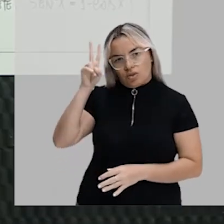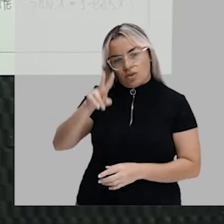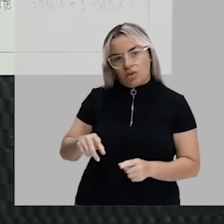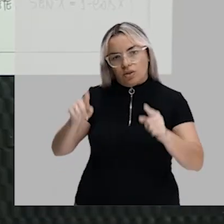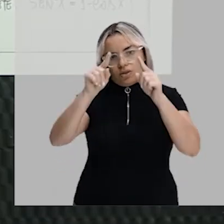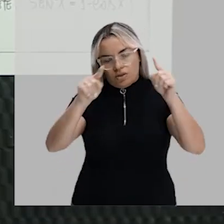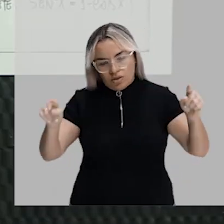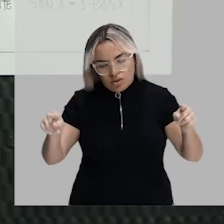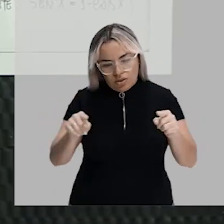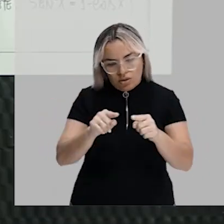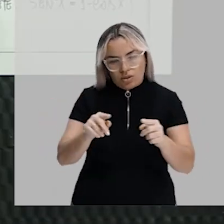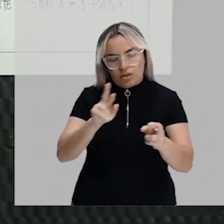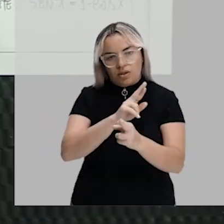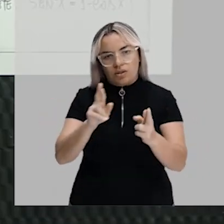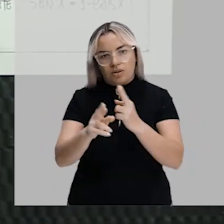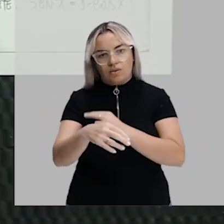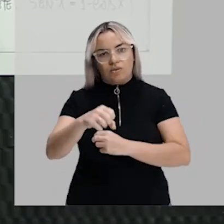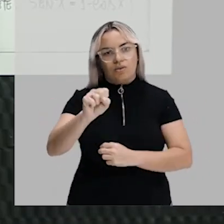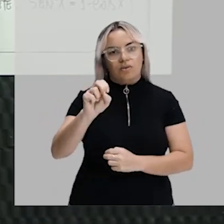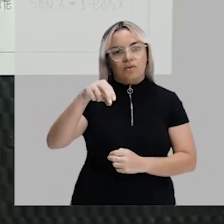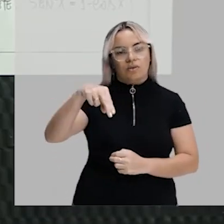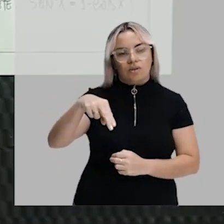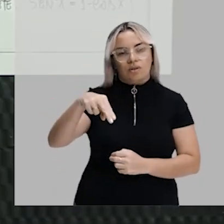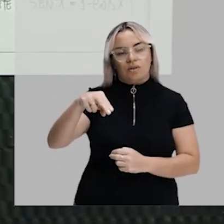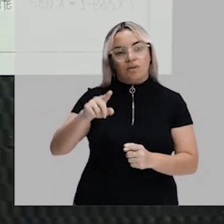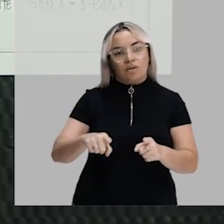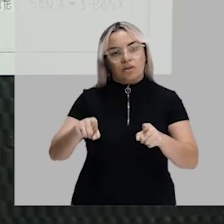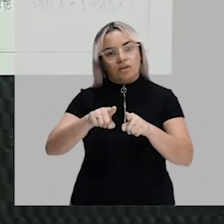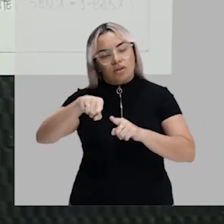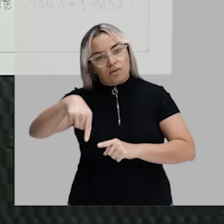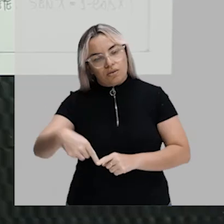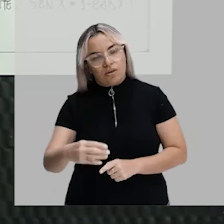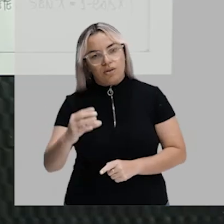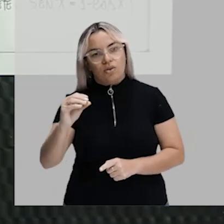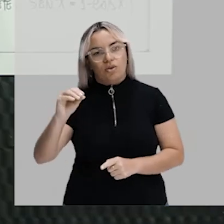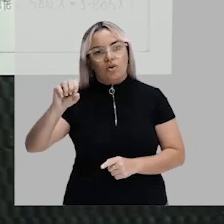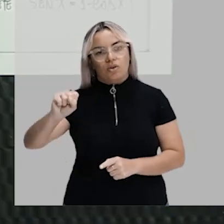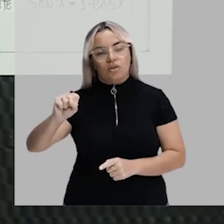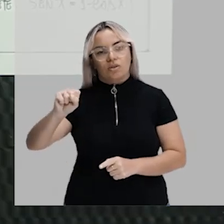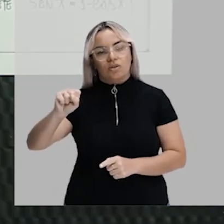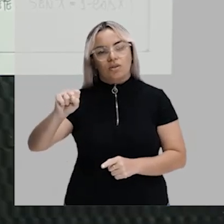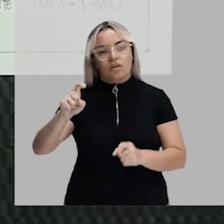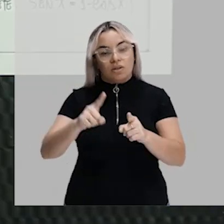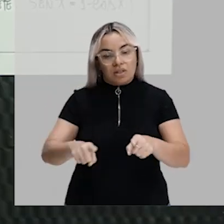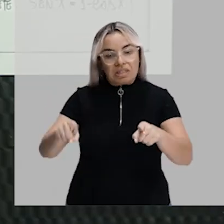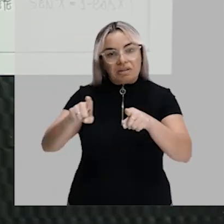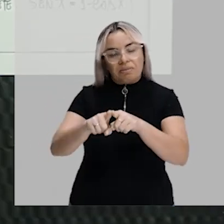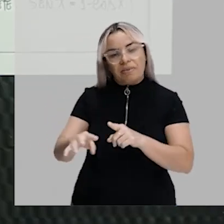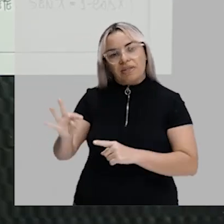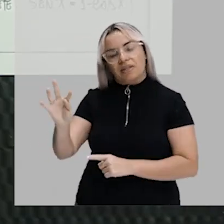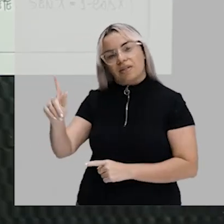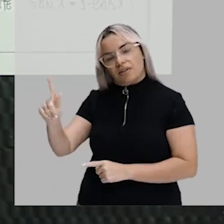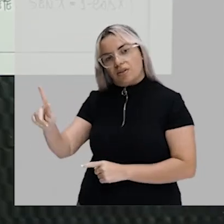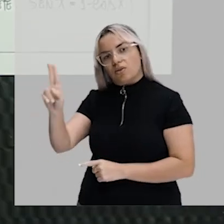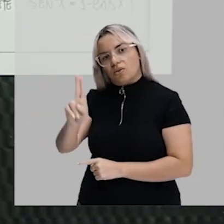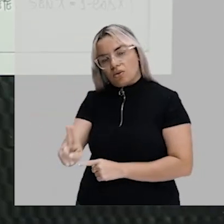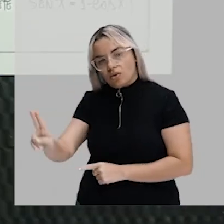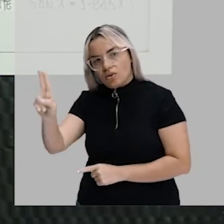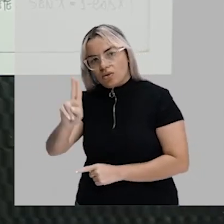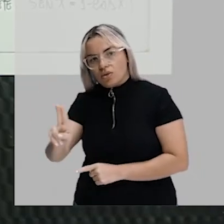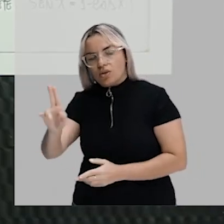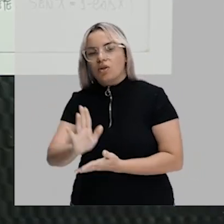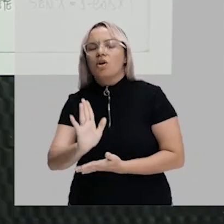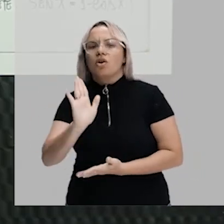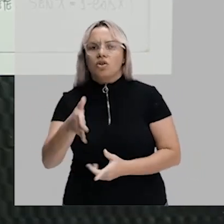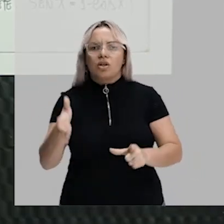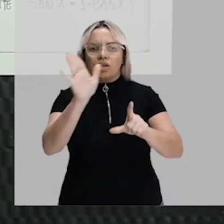seno da equação trigonométrica que envolve cosseno da equação trigonométrica que envolve tangente essas aulas já estão disponíveis